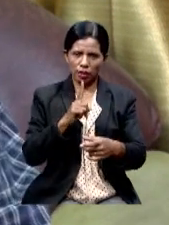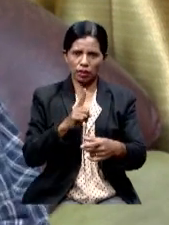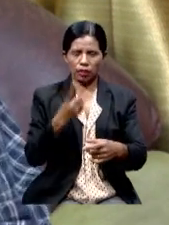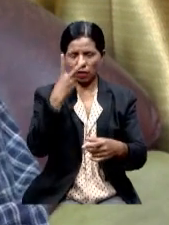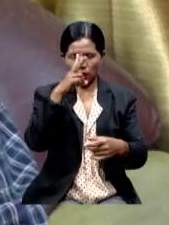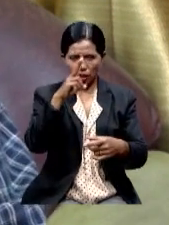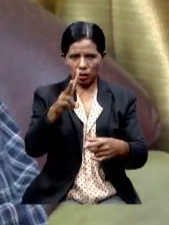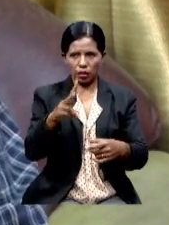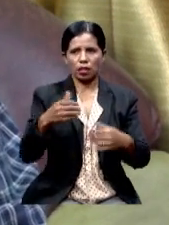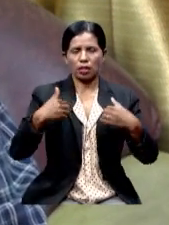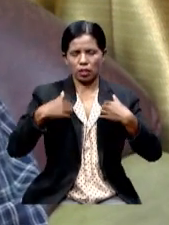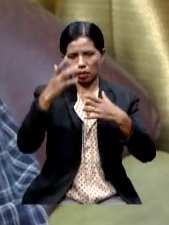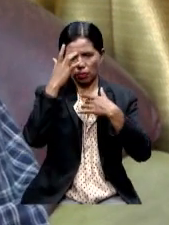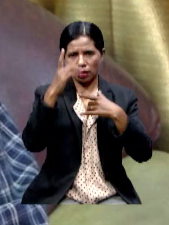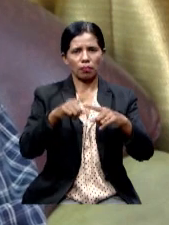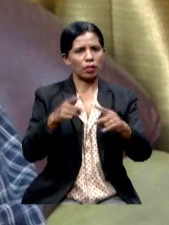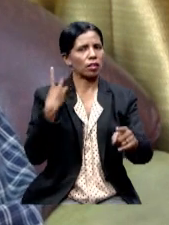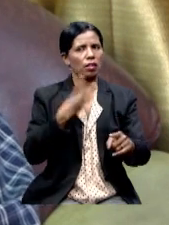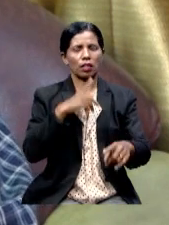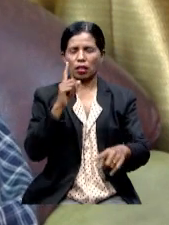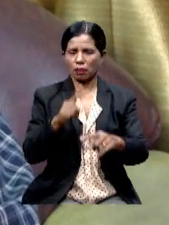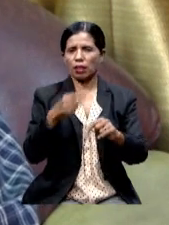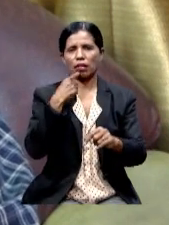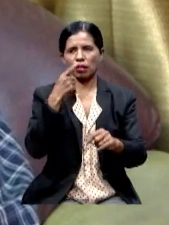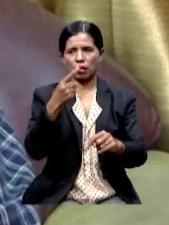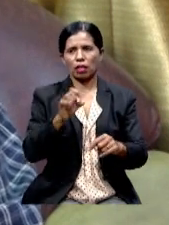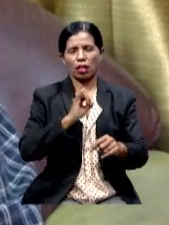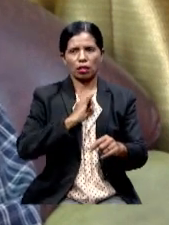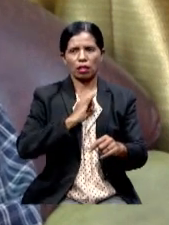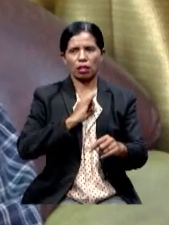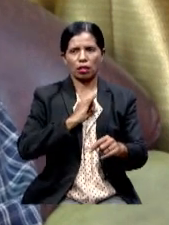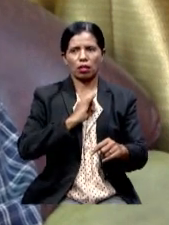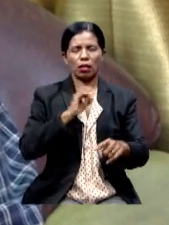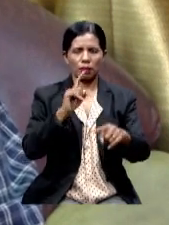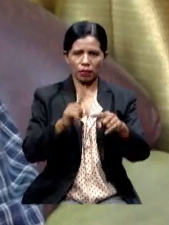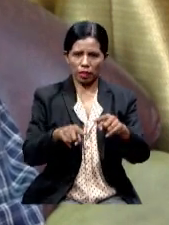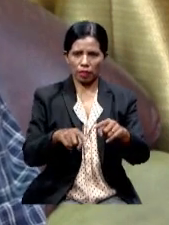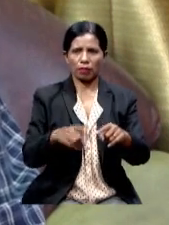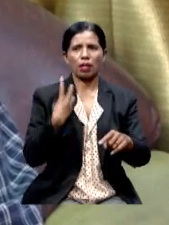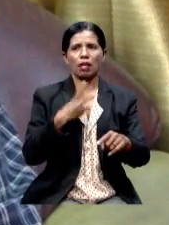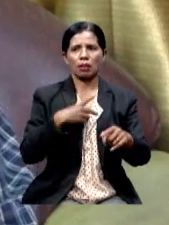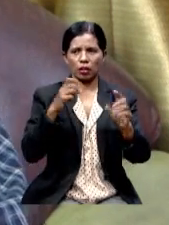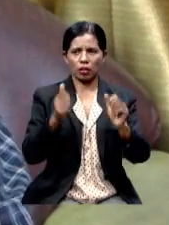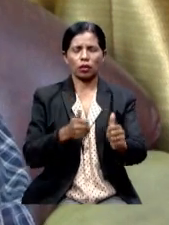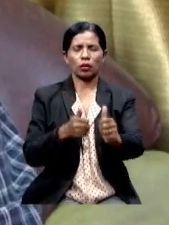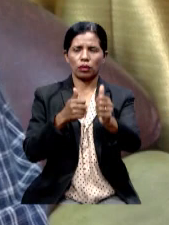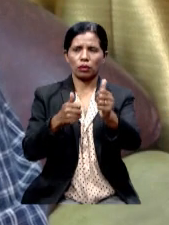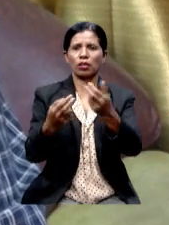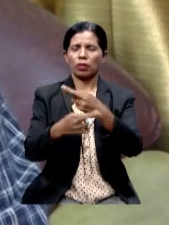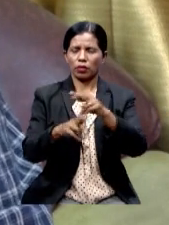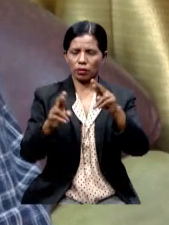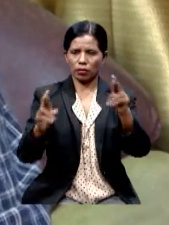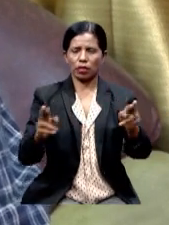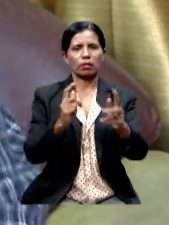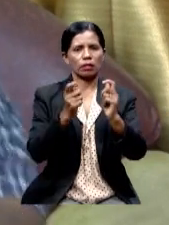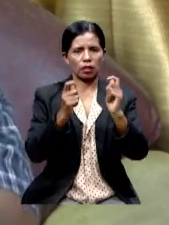sintoma mo ia mora soma mai be ita la bele temire han au la bele laus la bele mas a mi tenge baseando pa resultar testa la volta